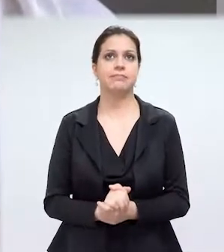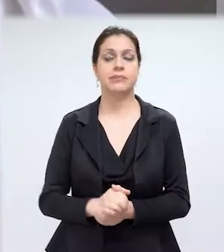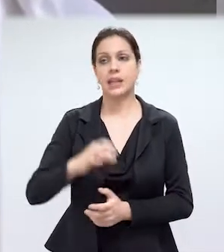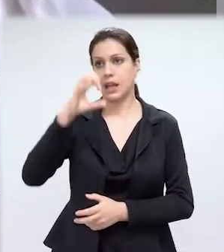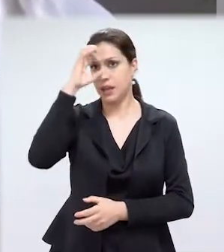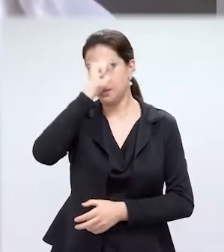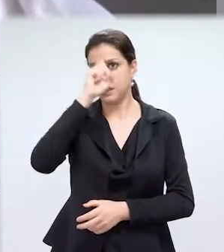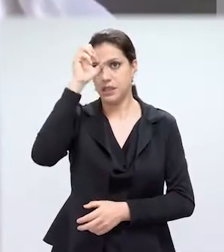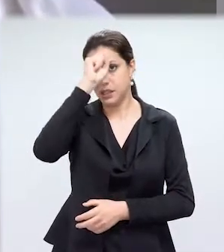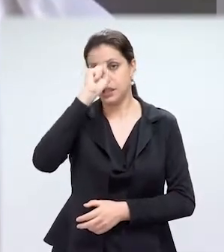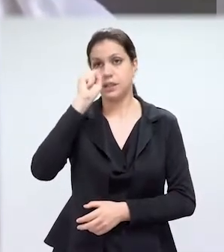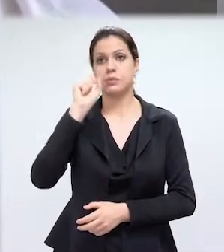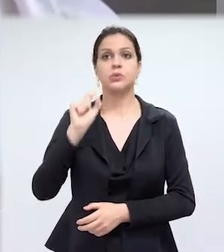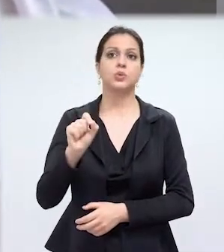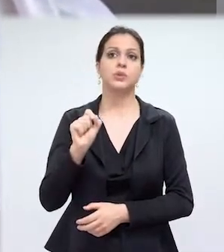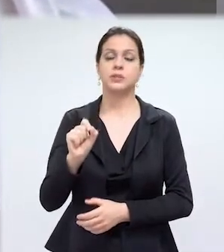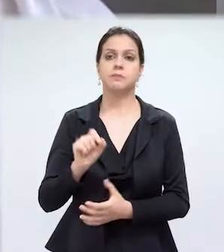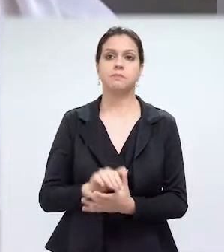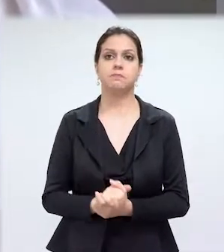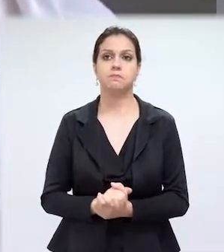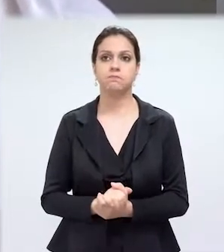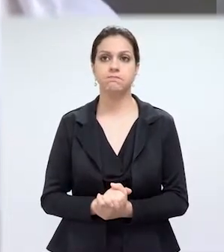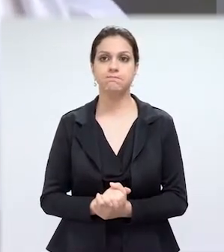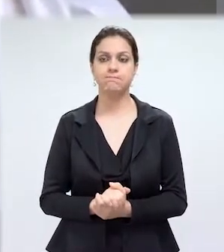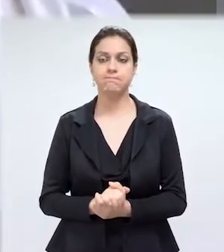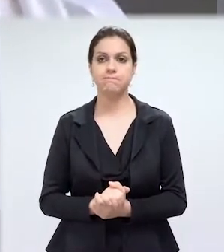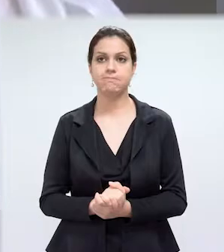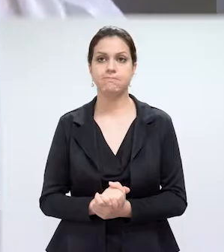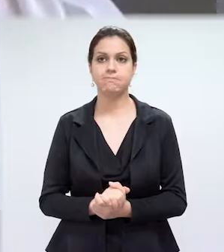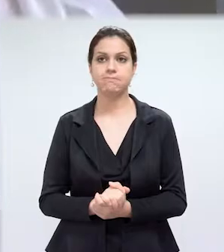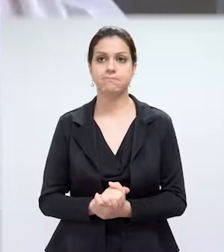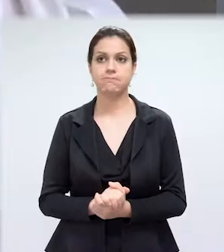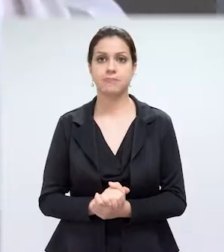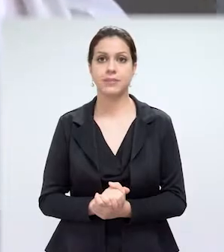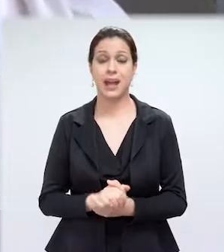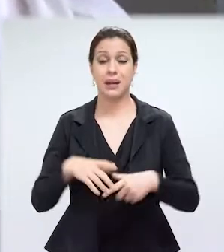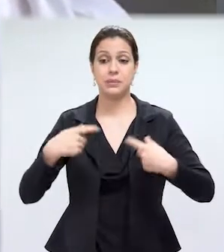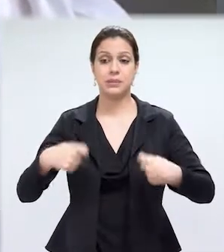ser solidários, não é? Aprendemos a